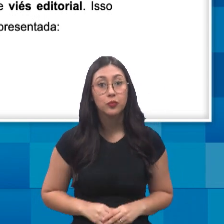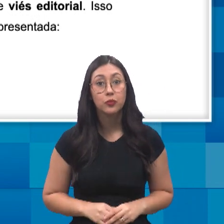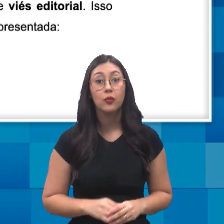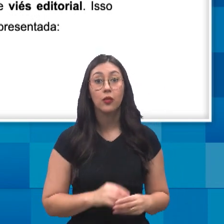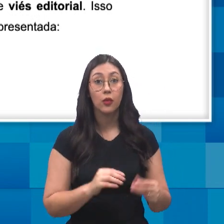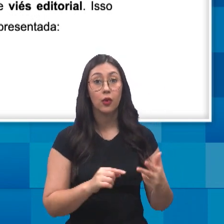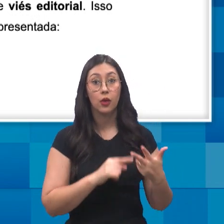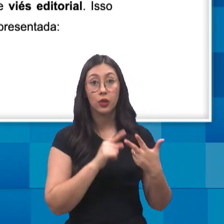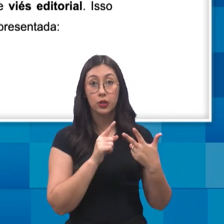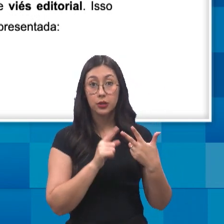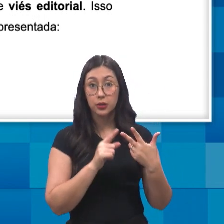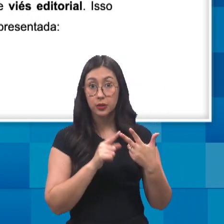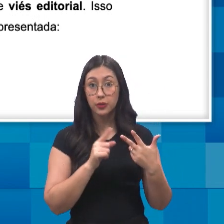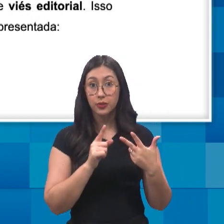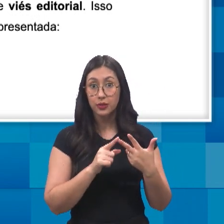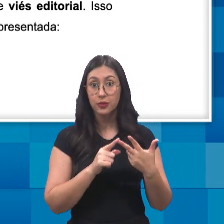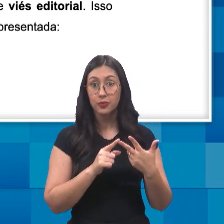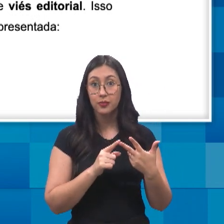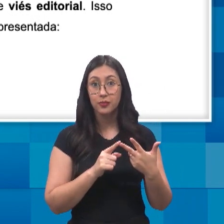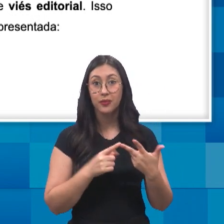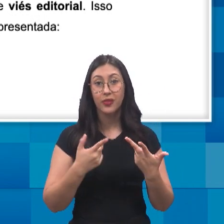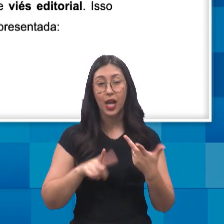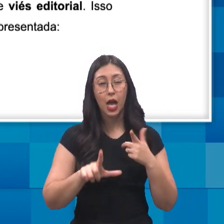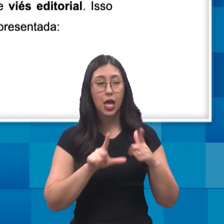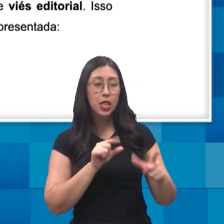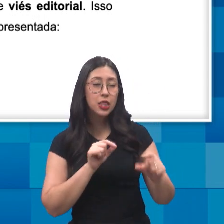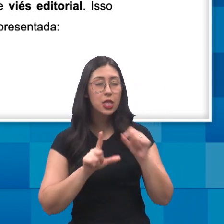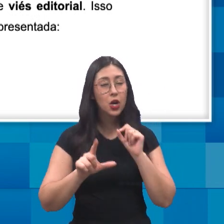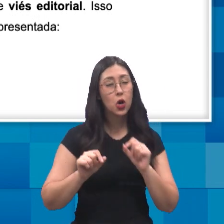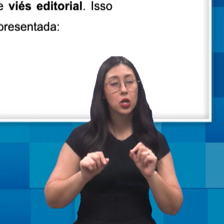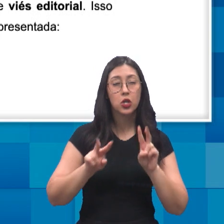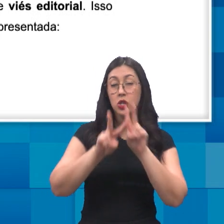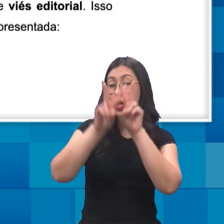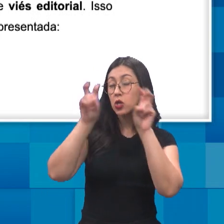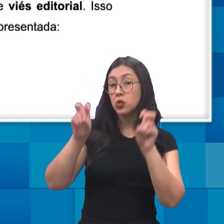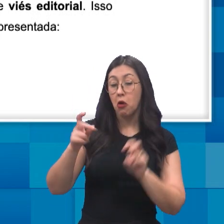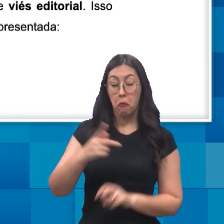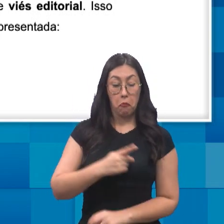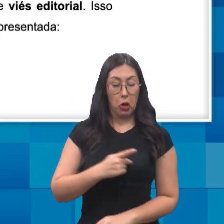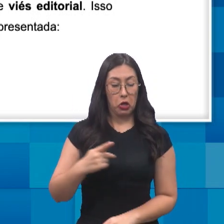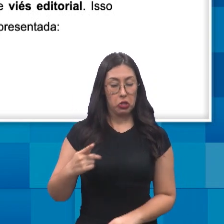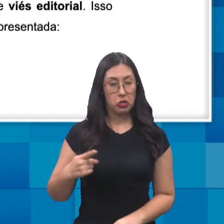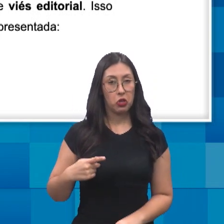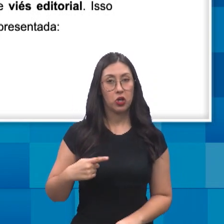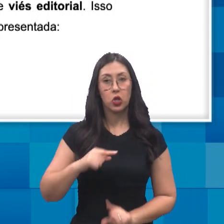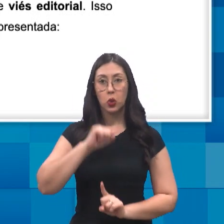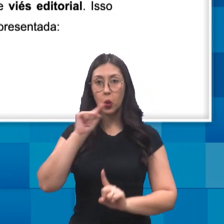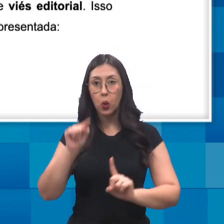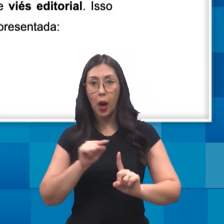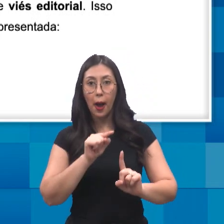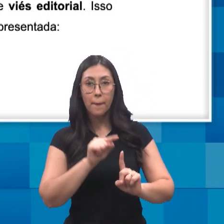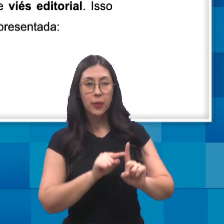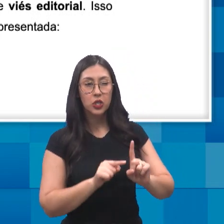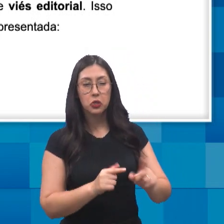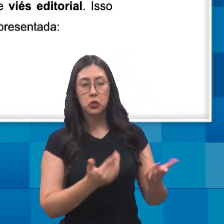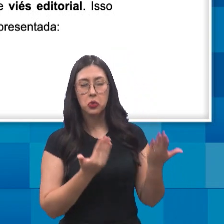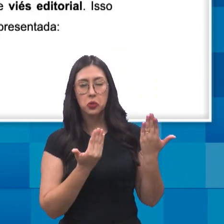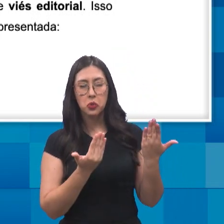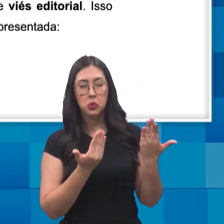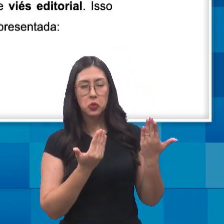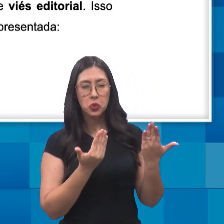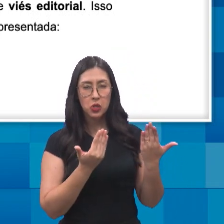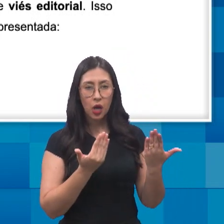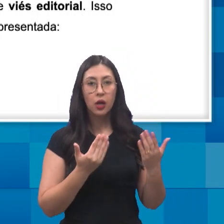3, uso seletivo do título pastor, intenção editorial questionável. O